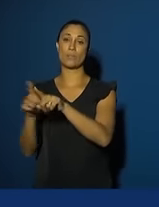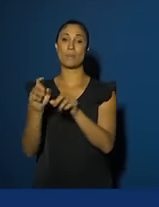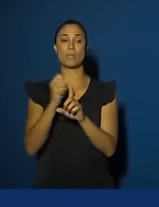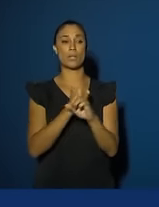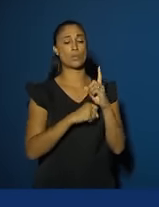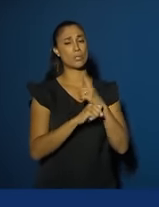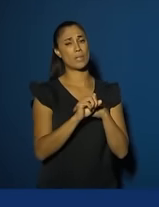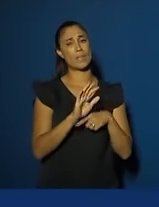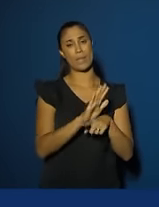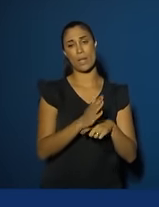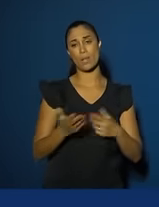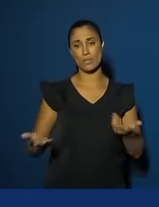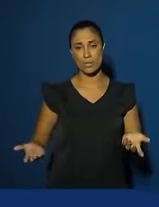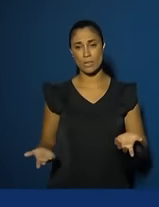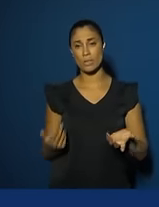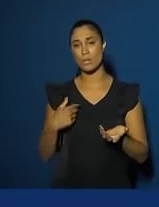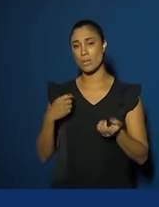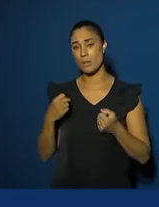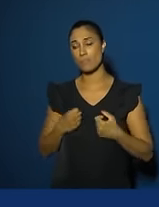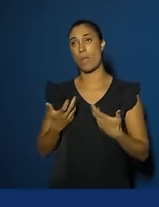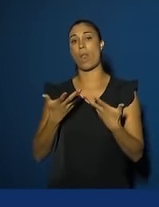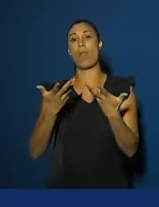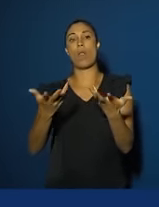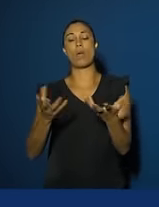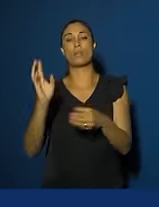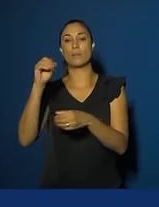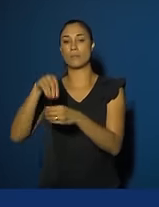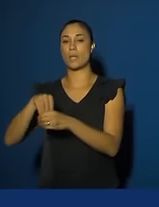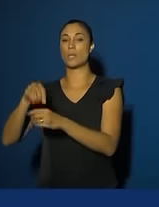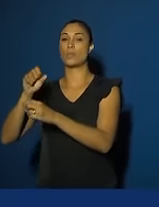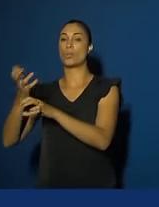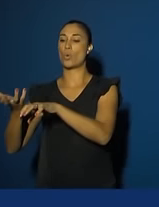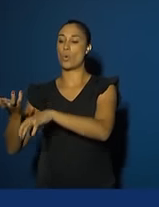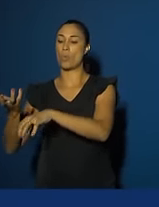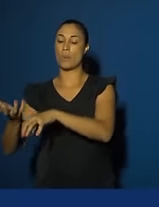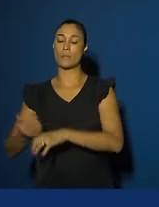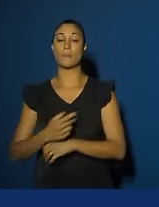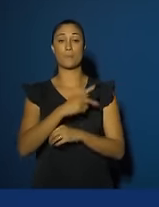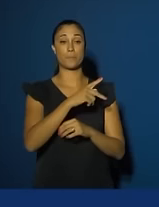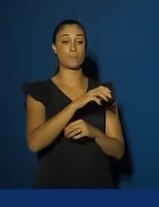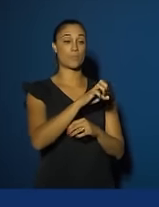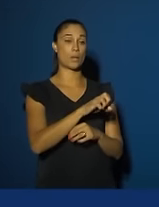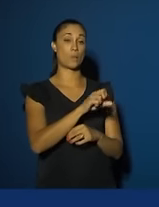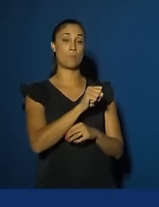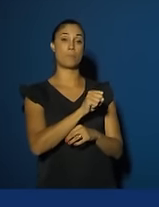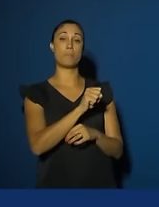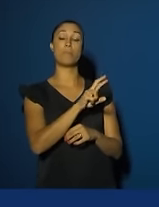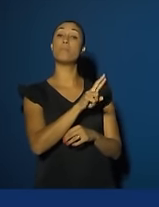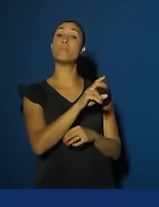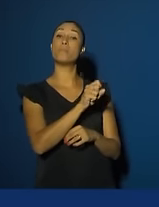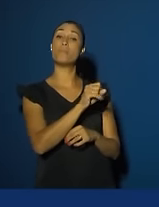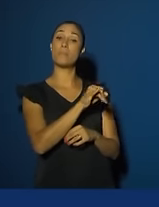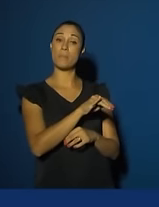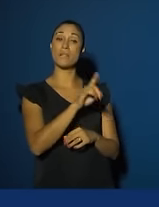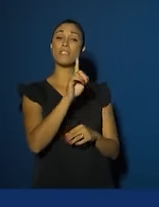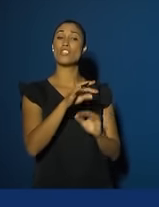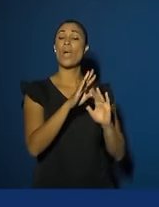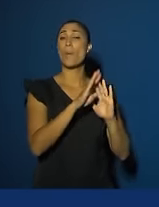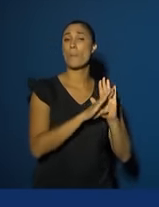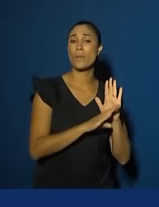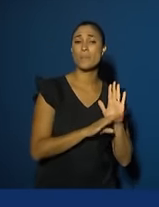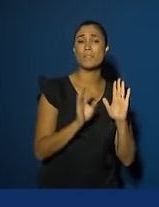sociedade que reverbera dentro do congresso nacional o perse foi um programa que era já era para ter